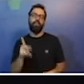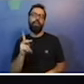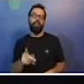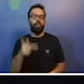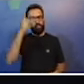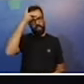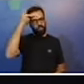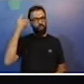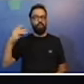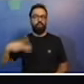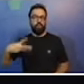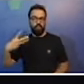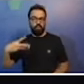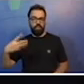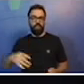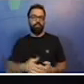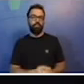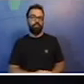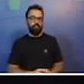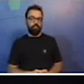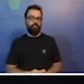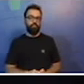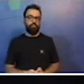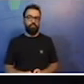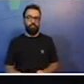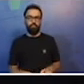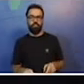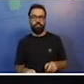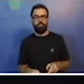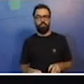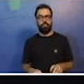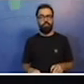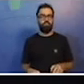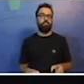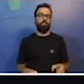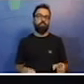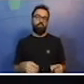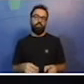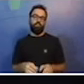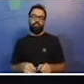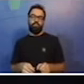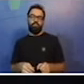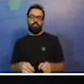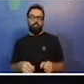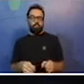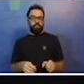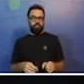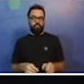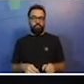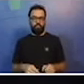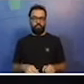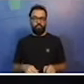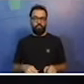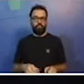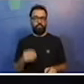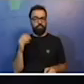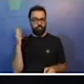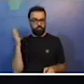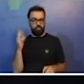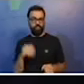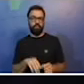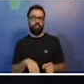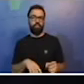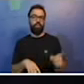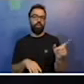singular. Os enunciados em que aparecem têm apenas o predicado. Olha lá. Faz 10 anos que cheguei